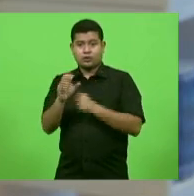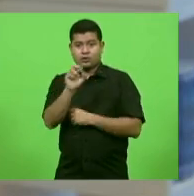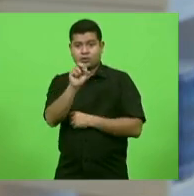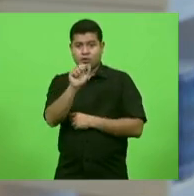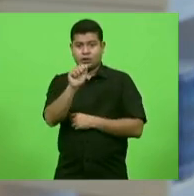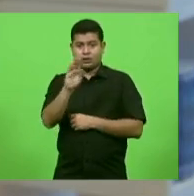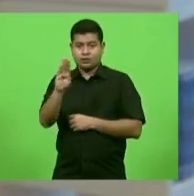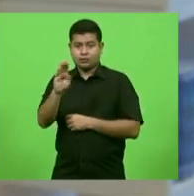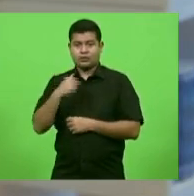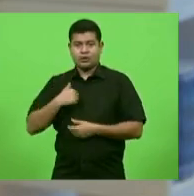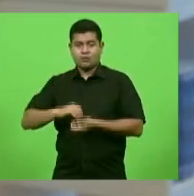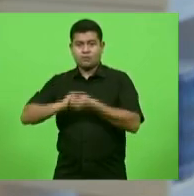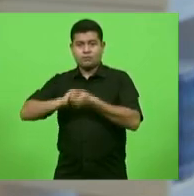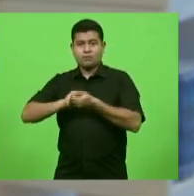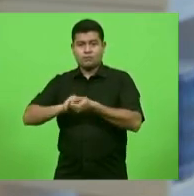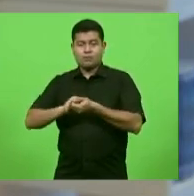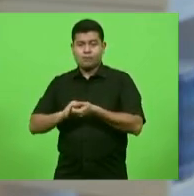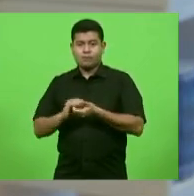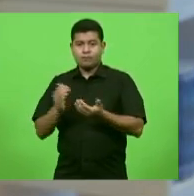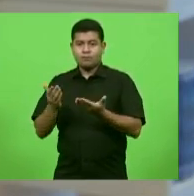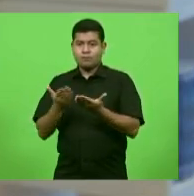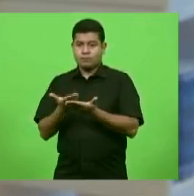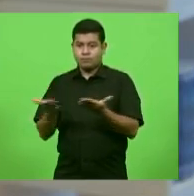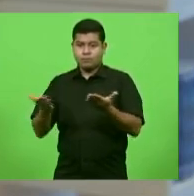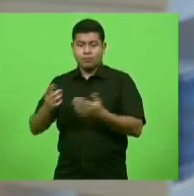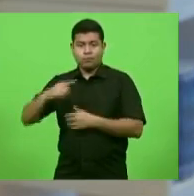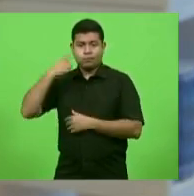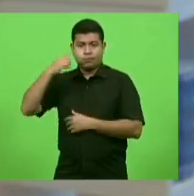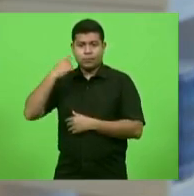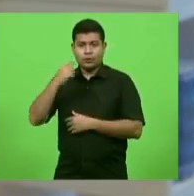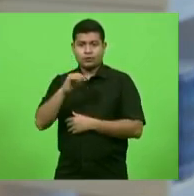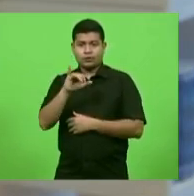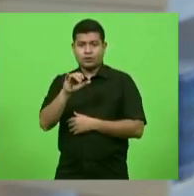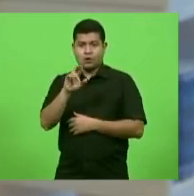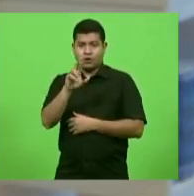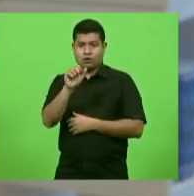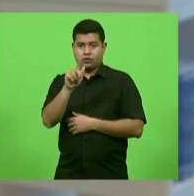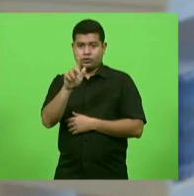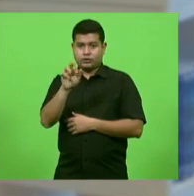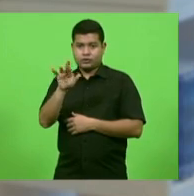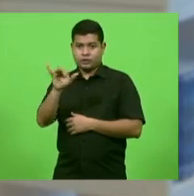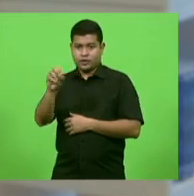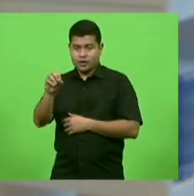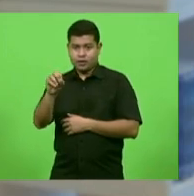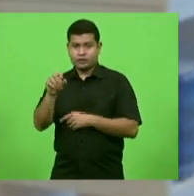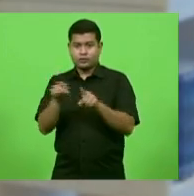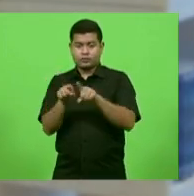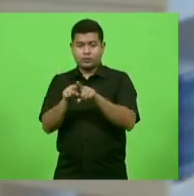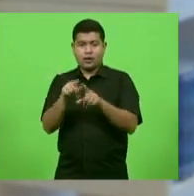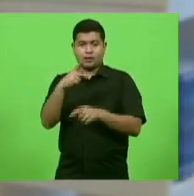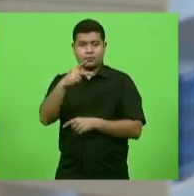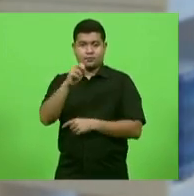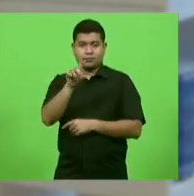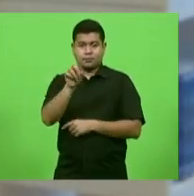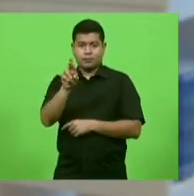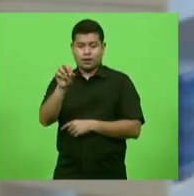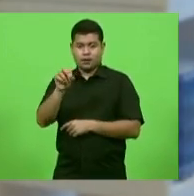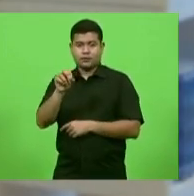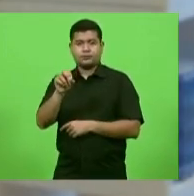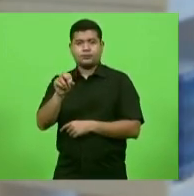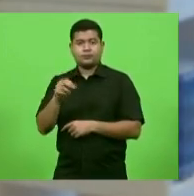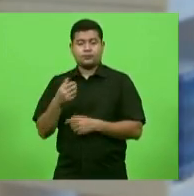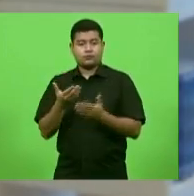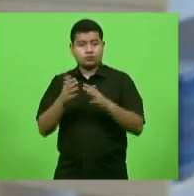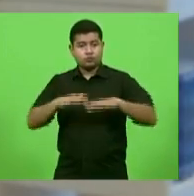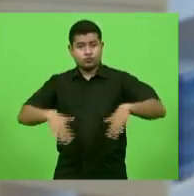cumprimento nas pessoas dos competentes advogados Rogério Duarte da Silva e Pedro Adilão Ferrari Júnior, senhoras e senhores que nos assistem